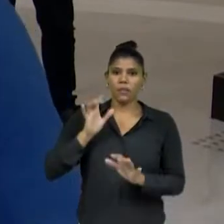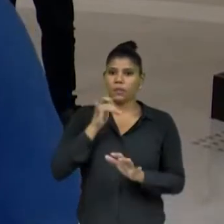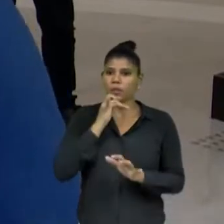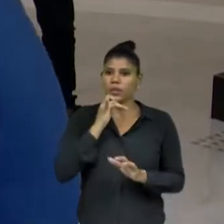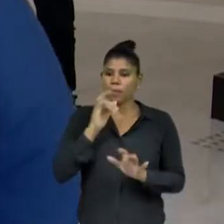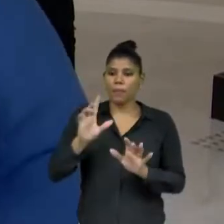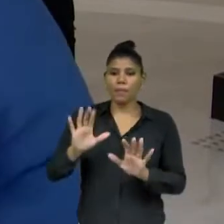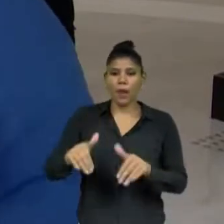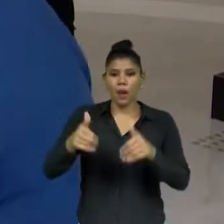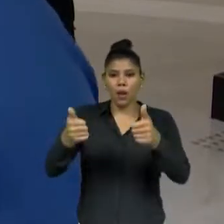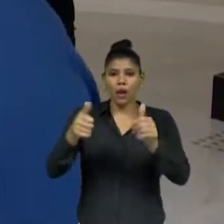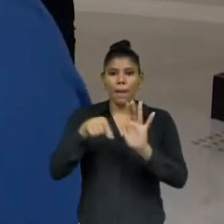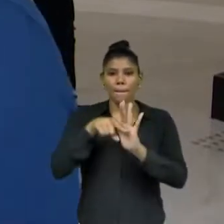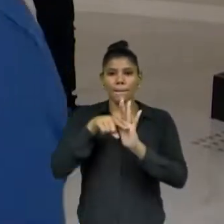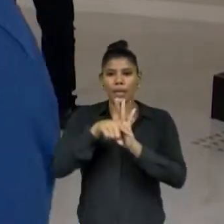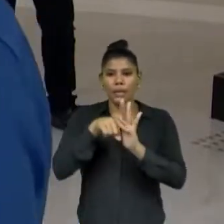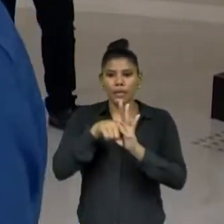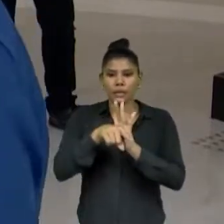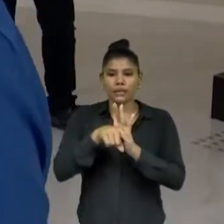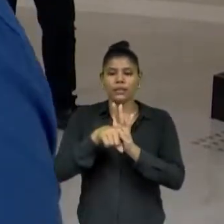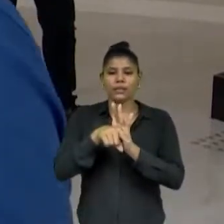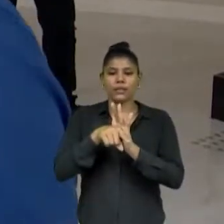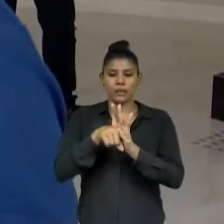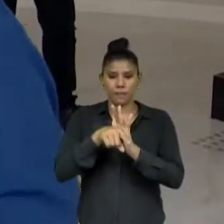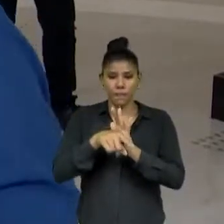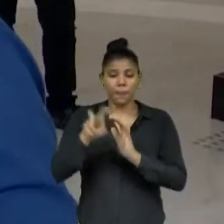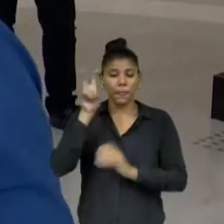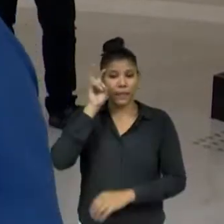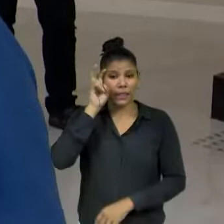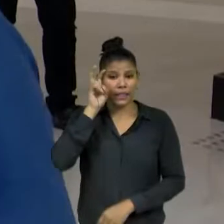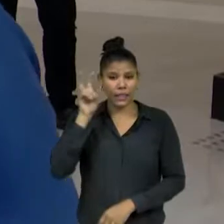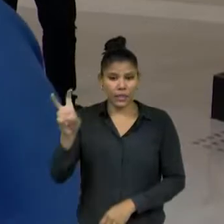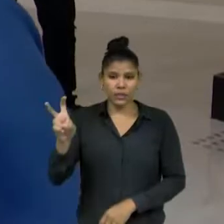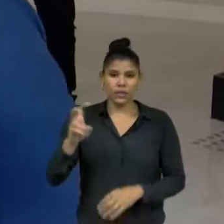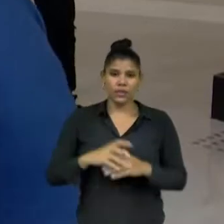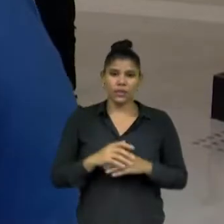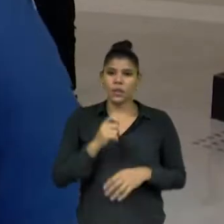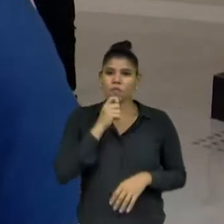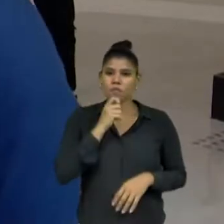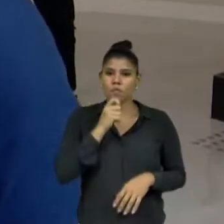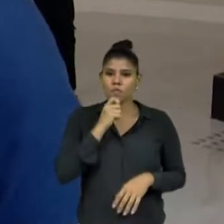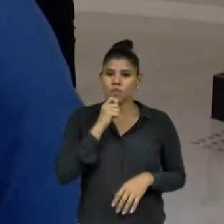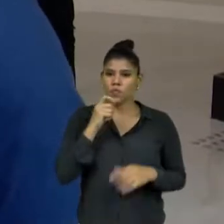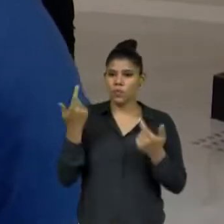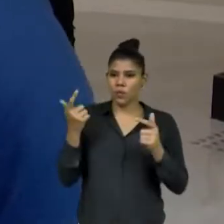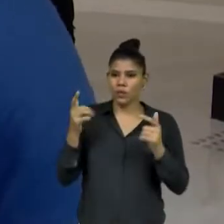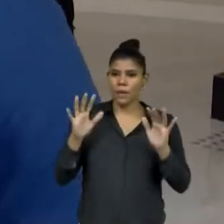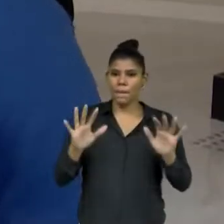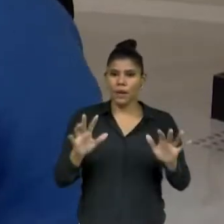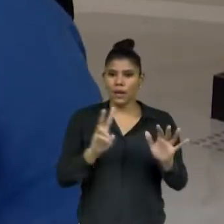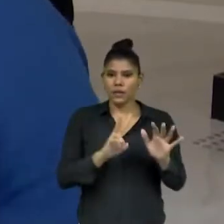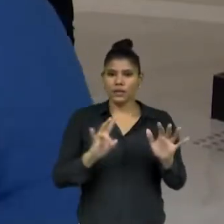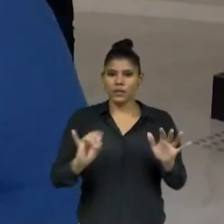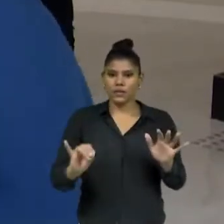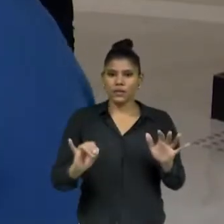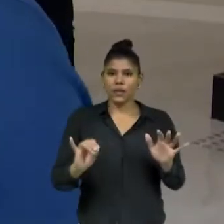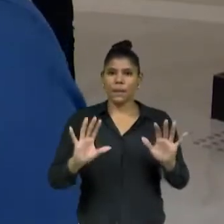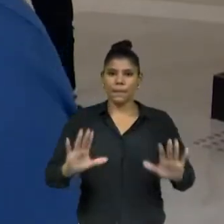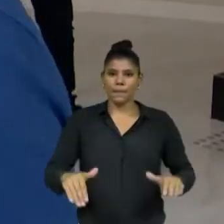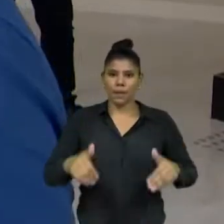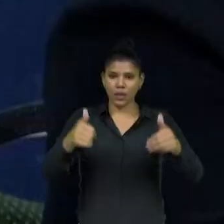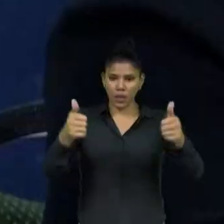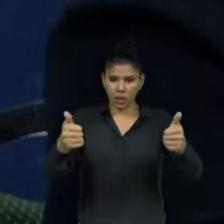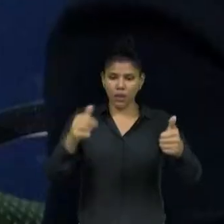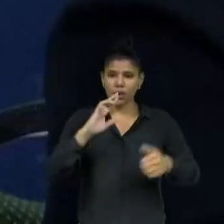área de investigação, para a área de inteligência, equipamentos que ainda não dispunhamos e que tenho certeza que vão trazer mais um